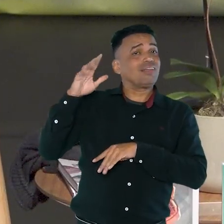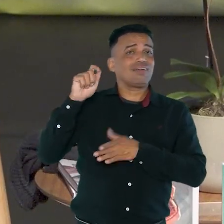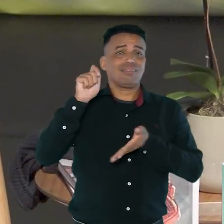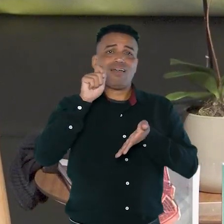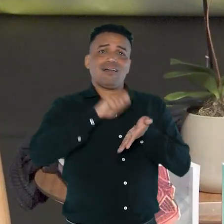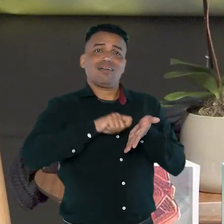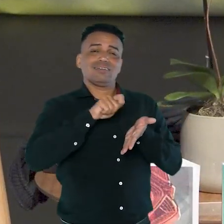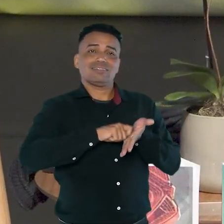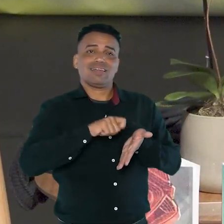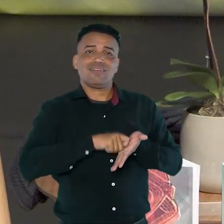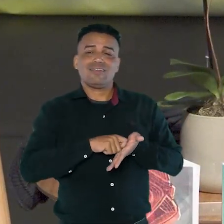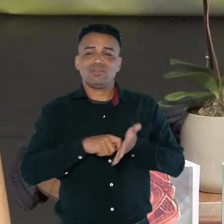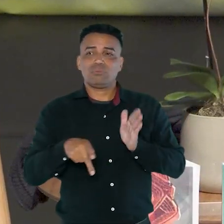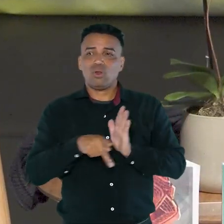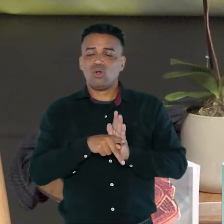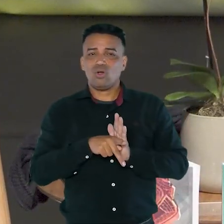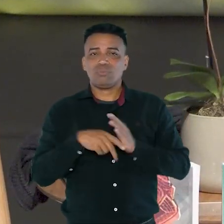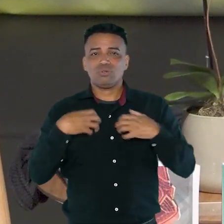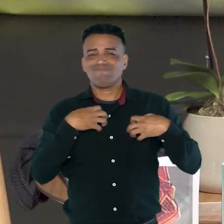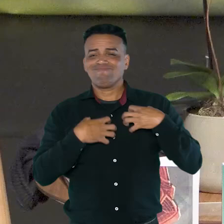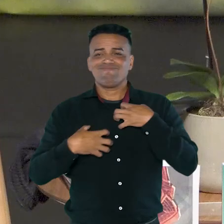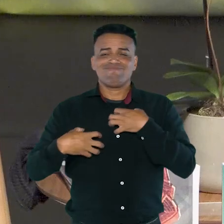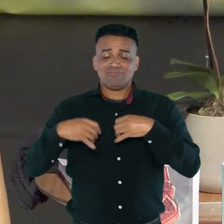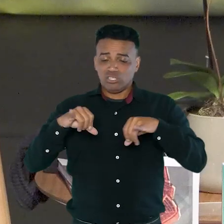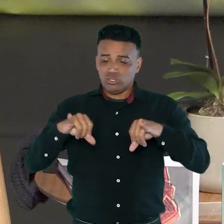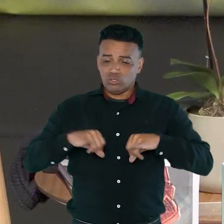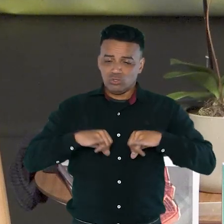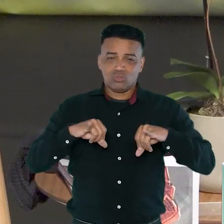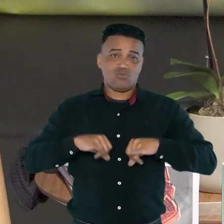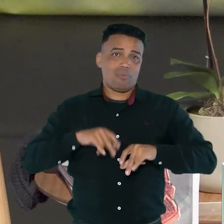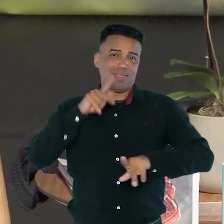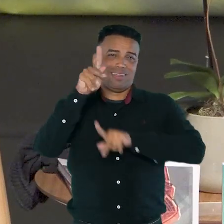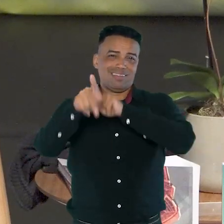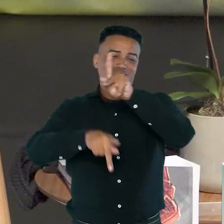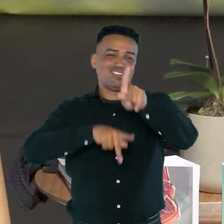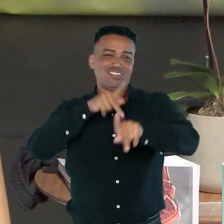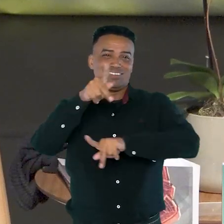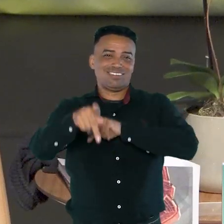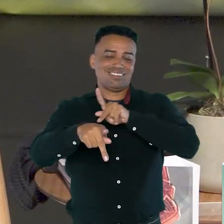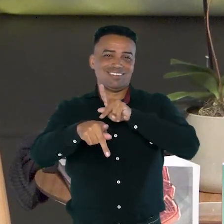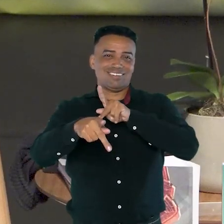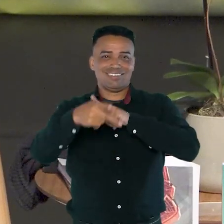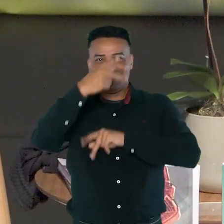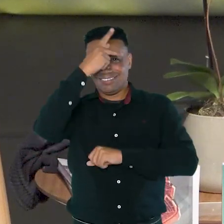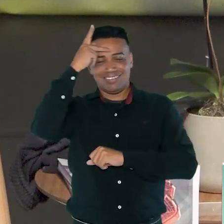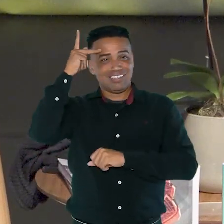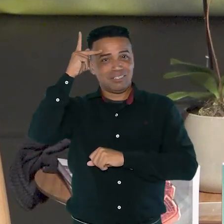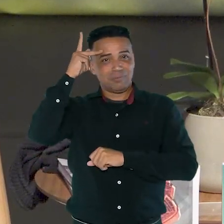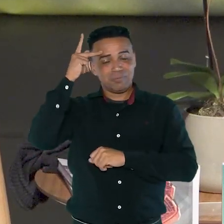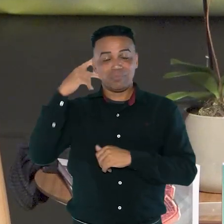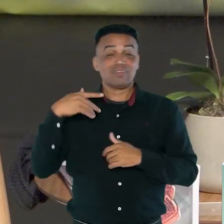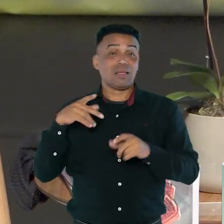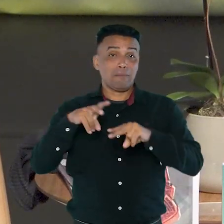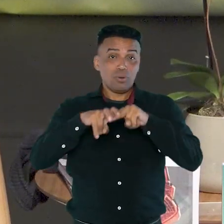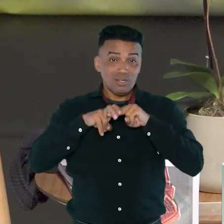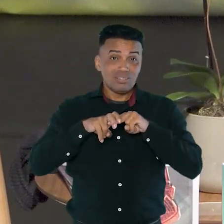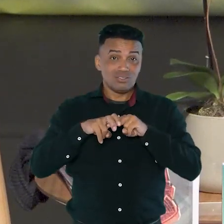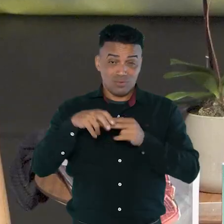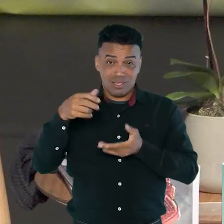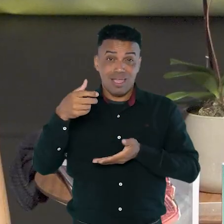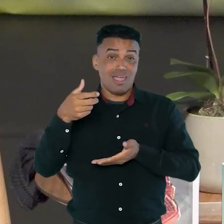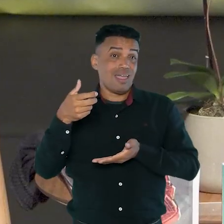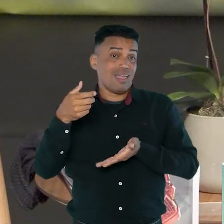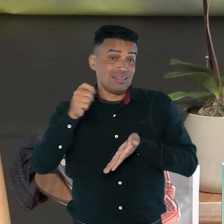está escrevendo sobre dores de muita gente. E é por isso que quando você escreve, a caneta